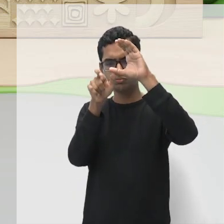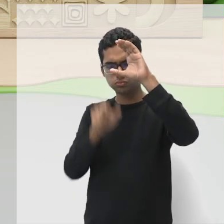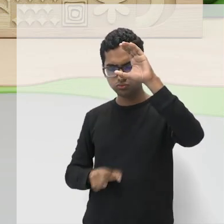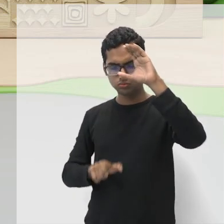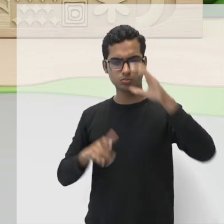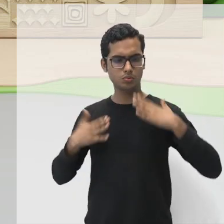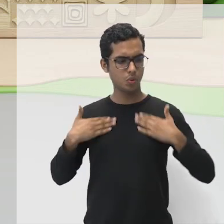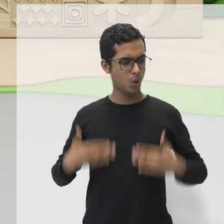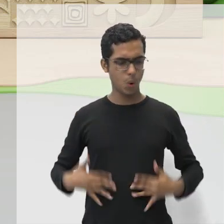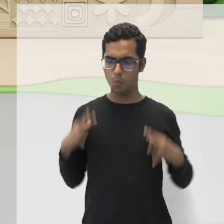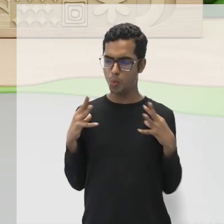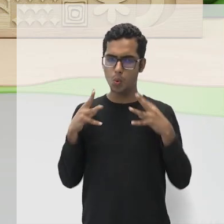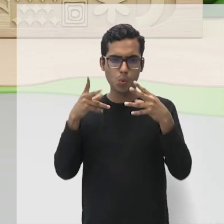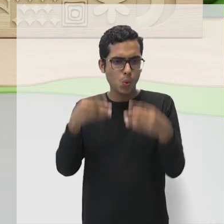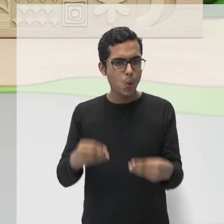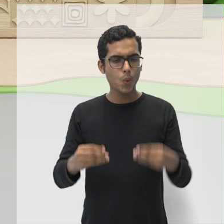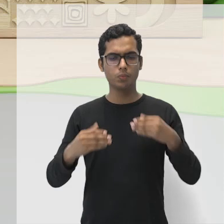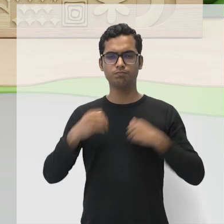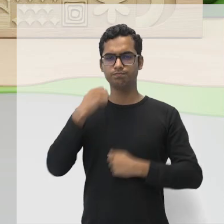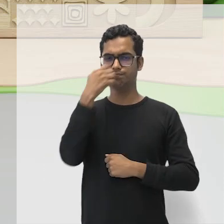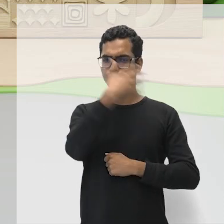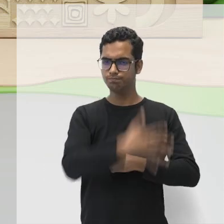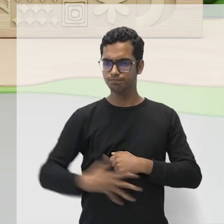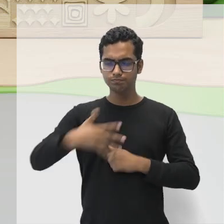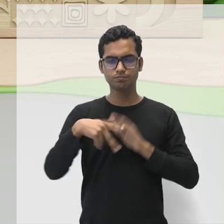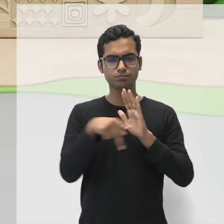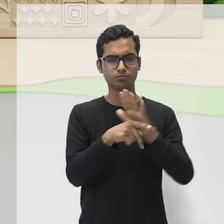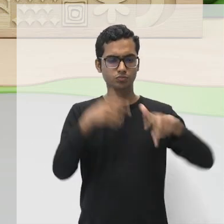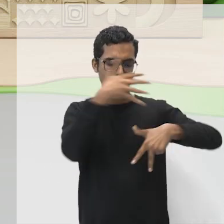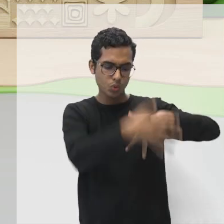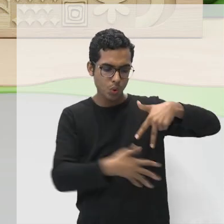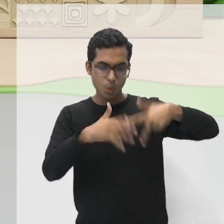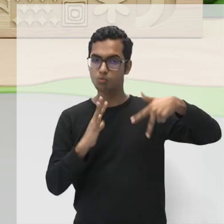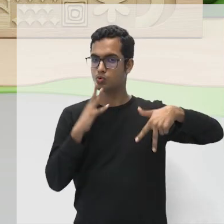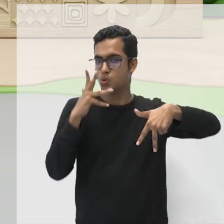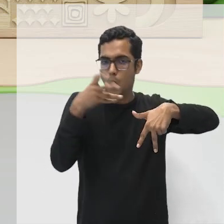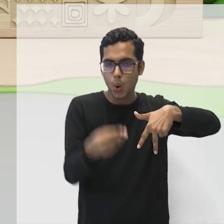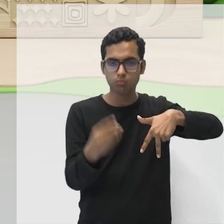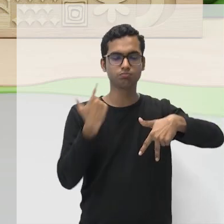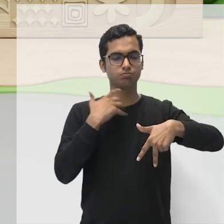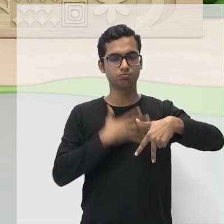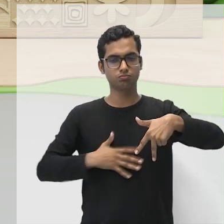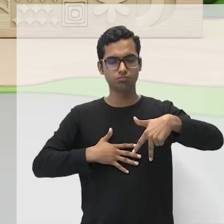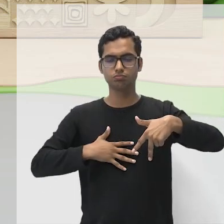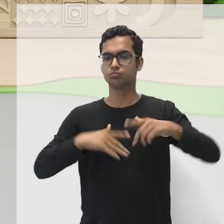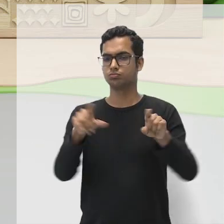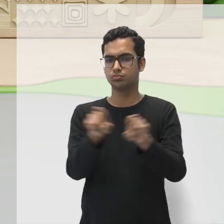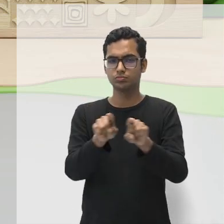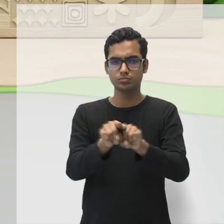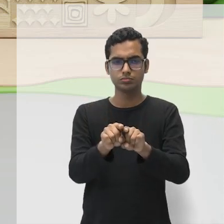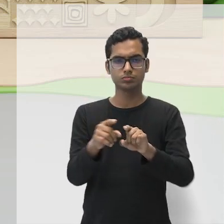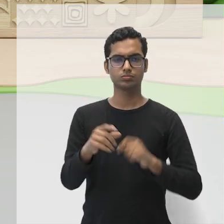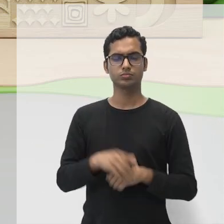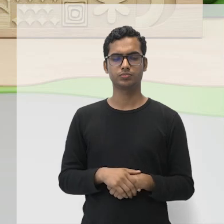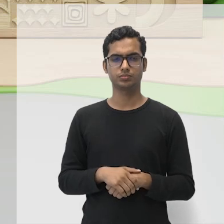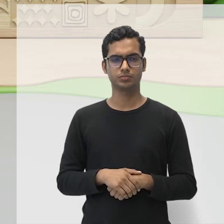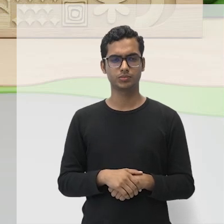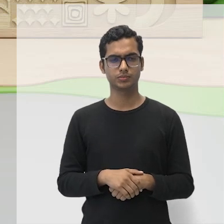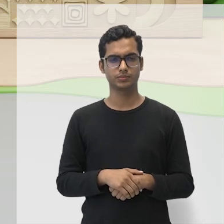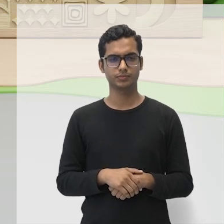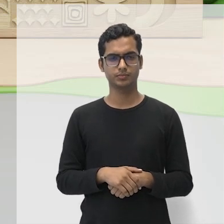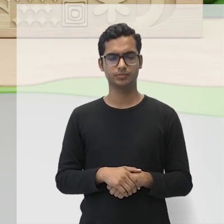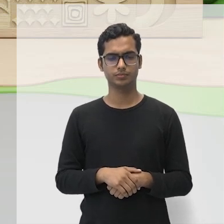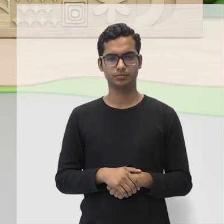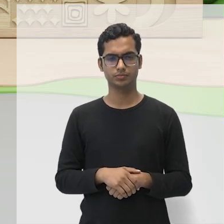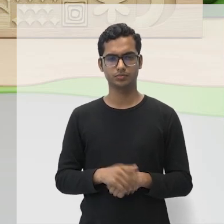para o resto do corpo. Né? São as demais ramificações que vão em toda a pontinha do nosso corpo, né? Desde a